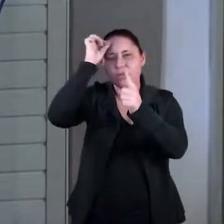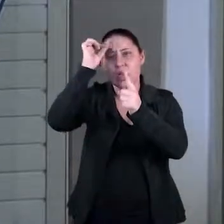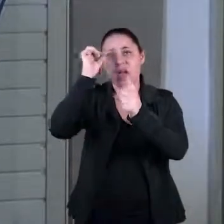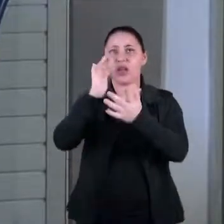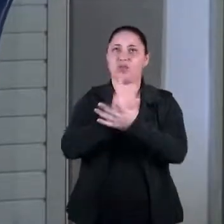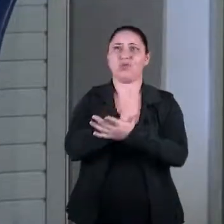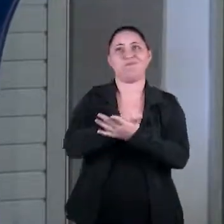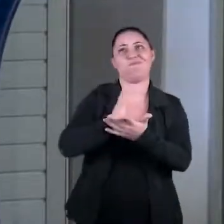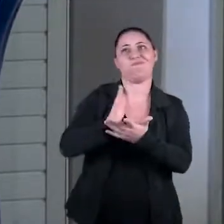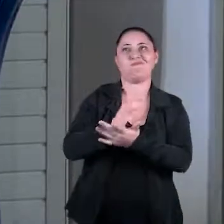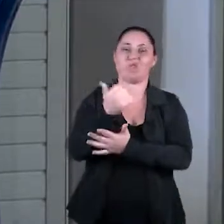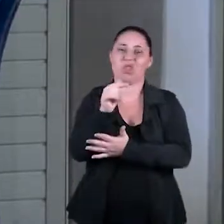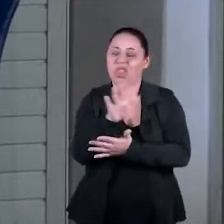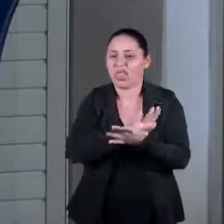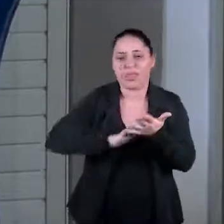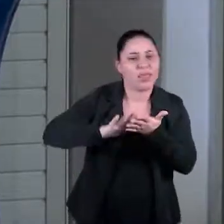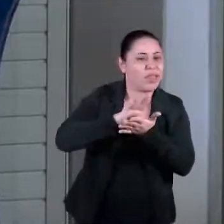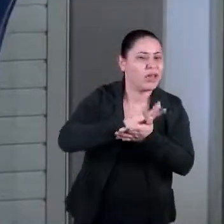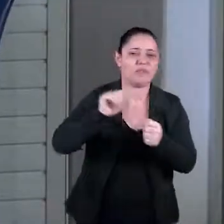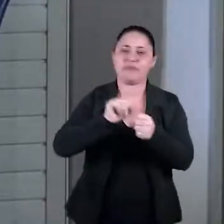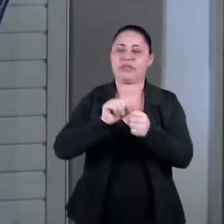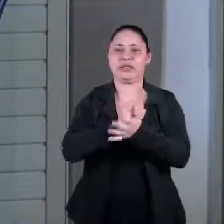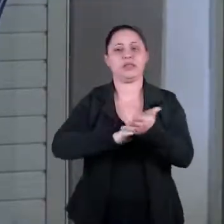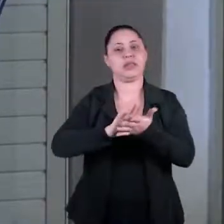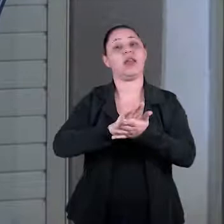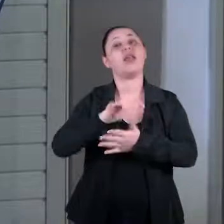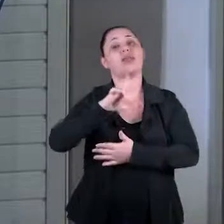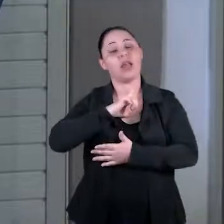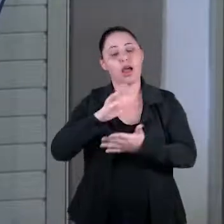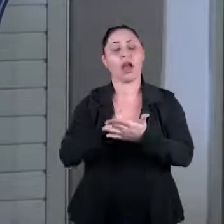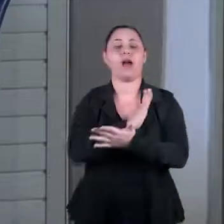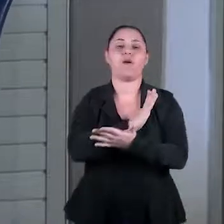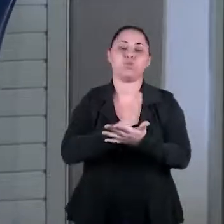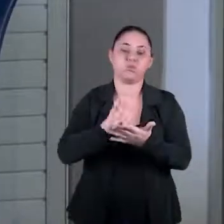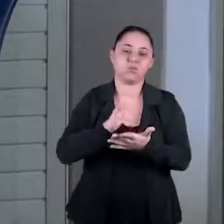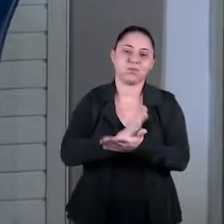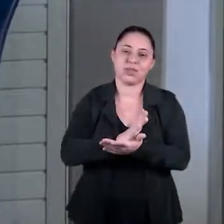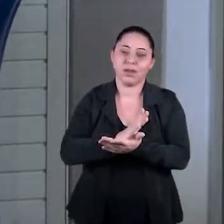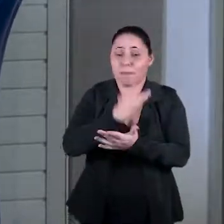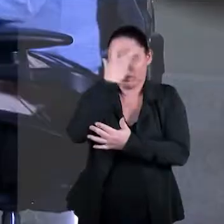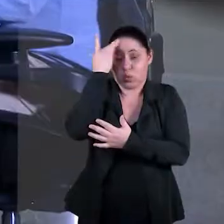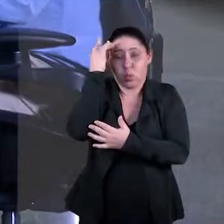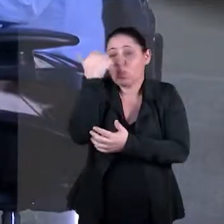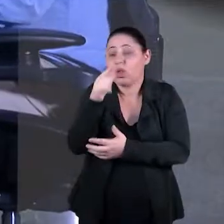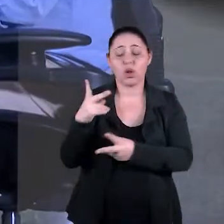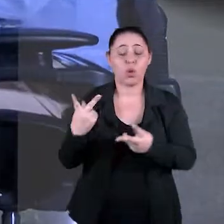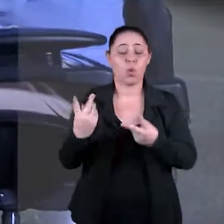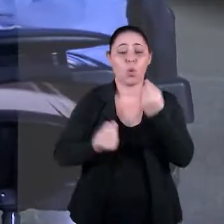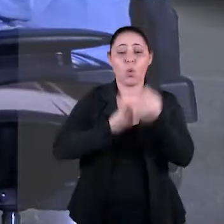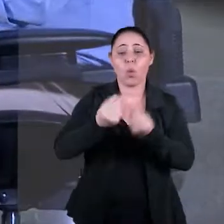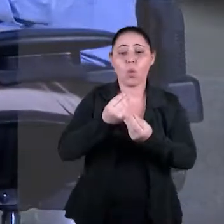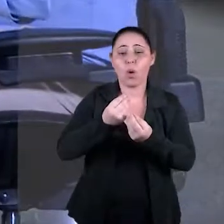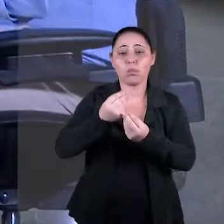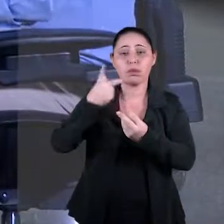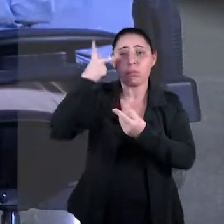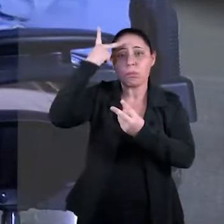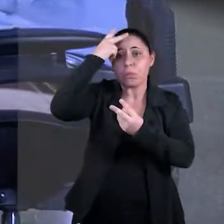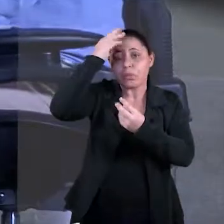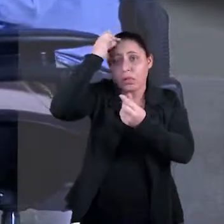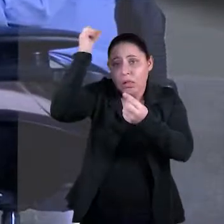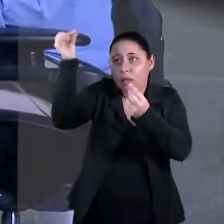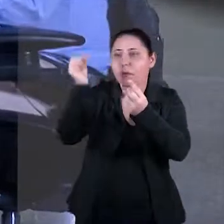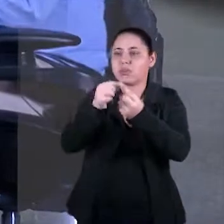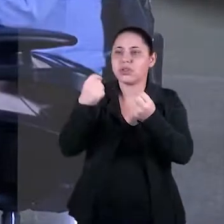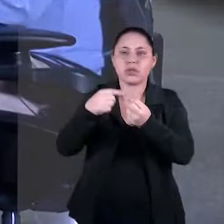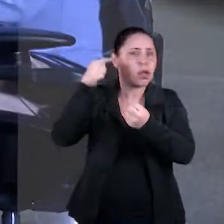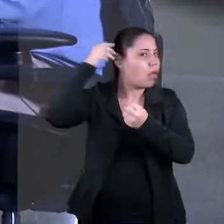fazer nada. Não tenho o que fazer para você. Existem sim alguns casos que paciente que às vezes não tem nem condições de fazer transplante capilar, porque a gente precisa de ter uma área